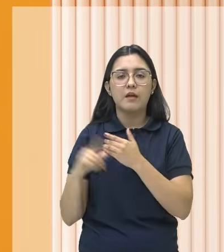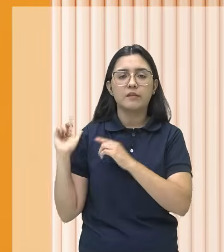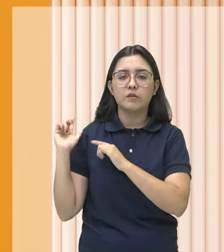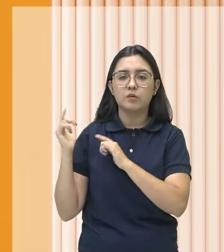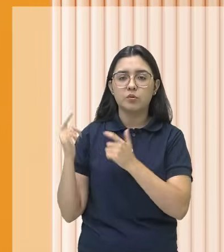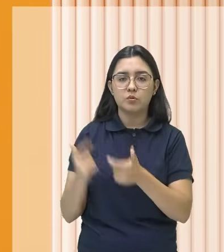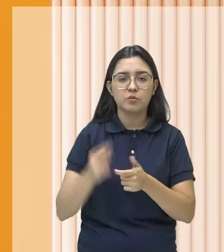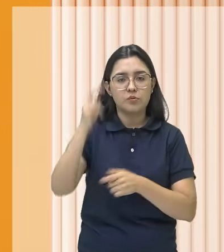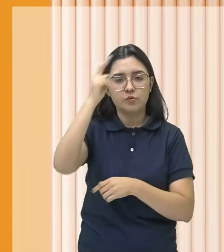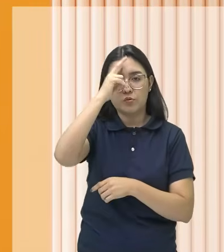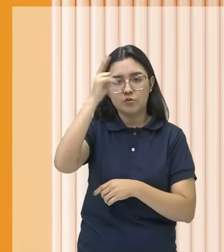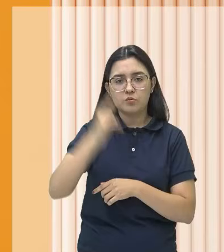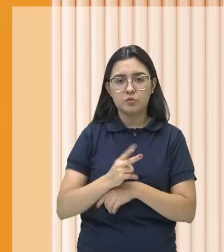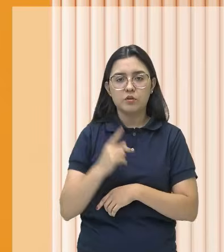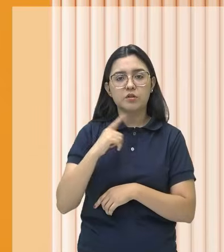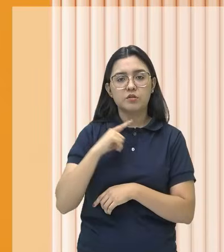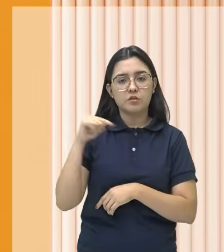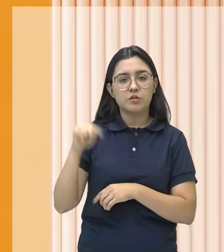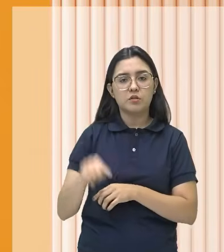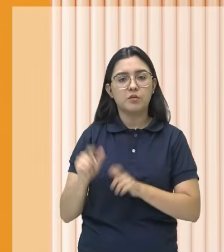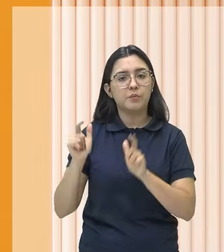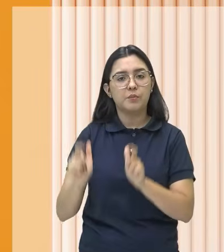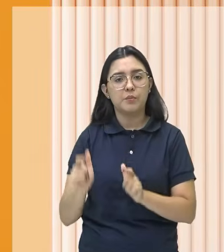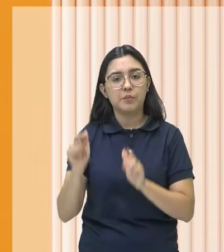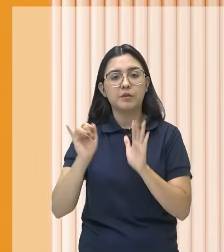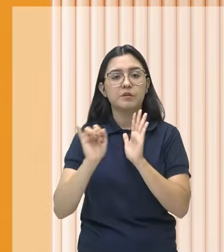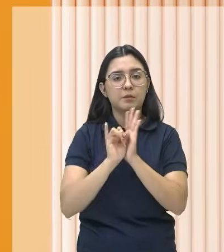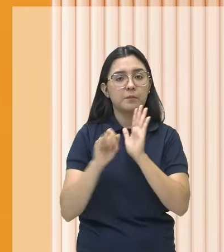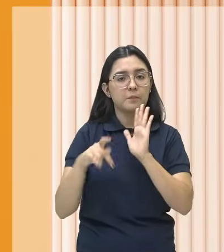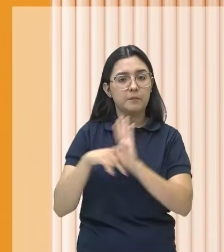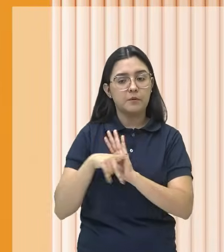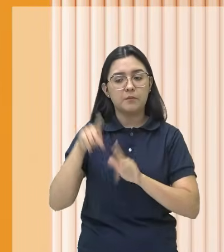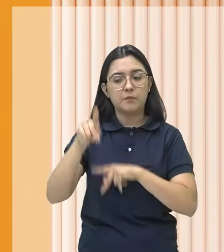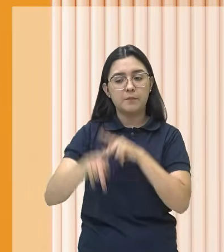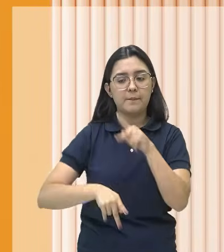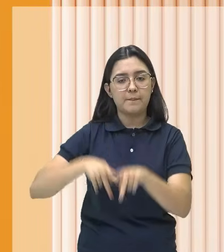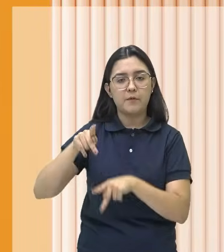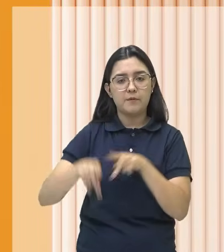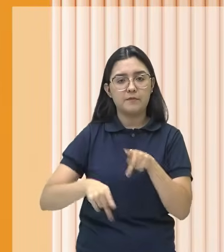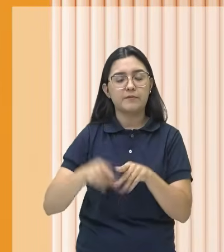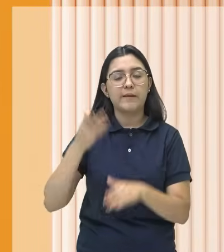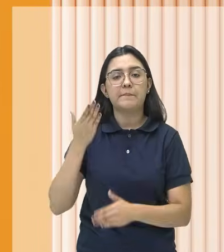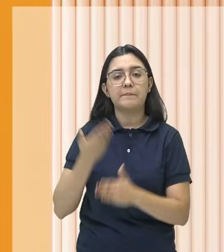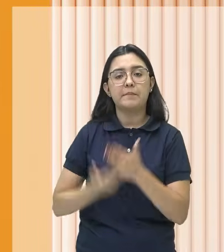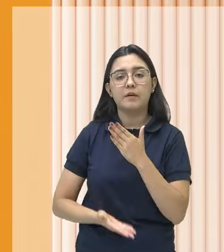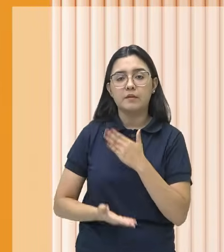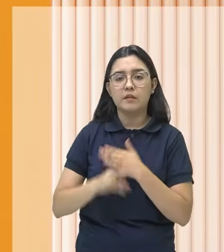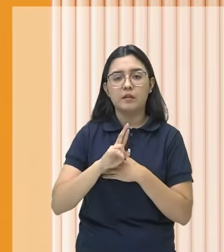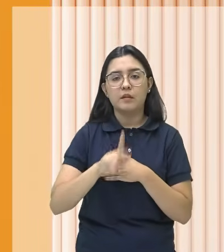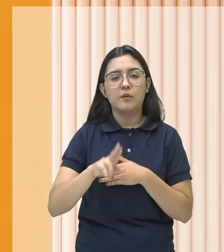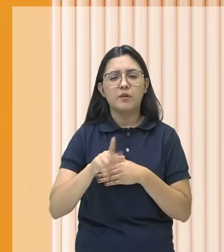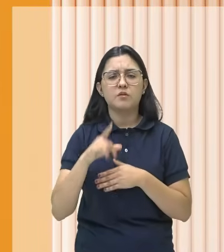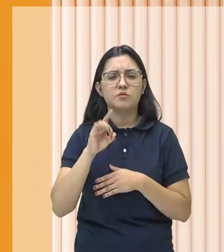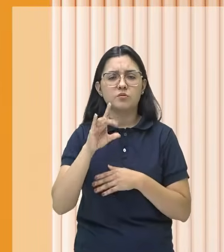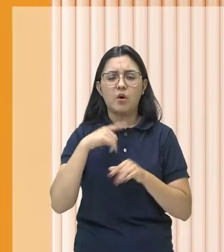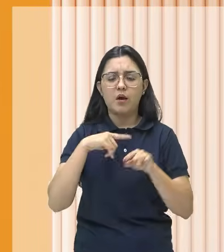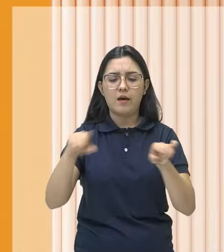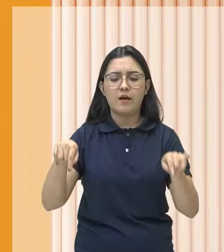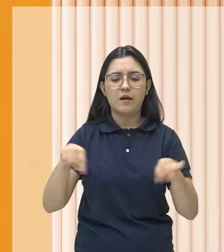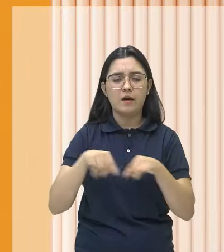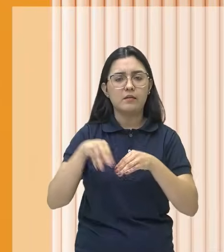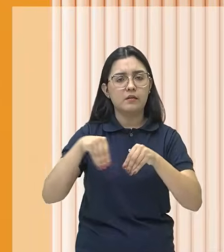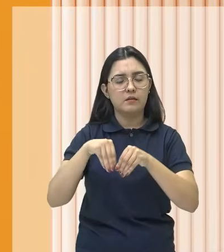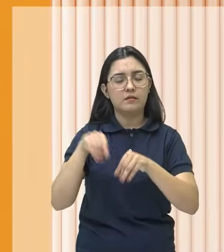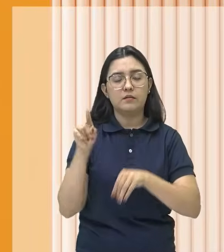toda a sua história enraizada ali. É a identidade mesmo, pura, que está sendo perdida ali. Não é só um pedaço da terra em